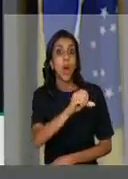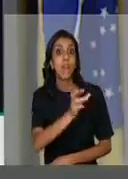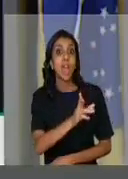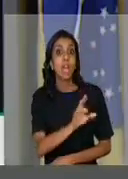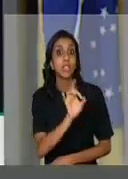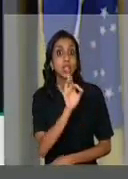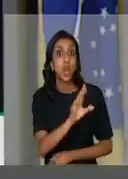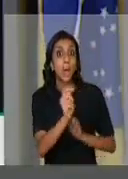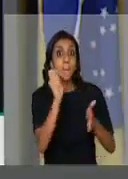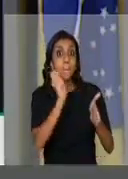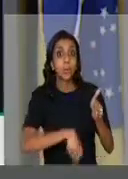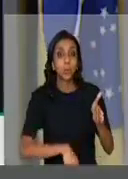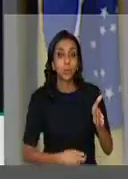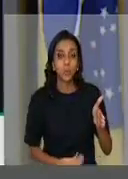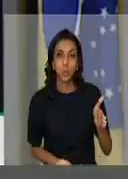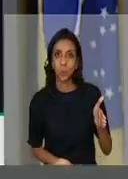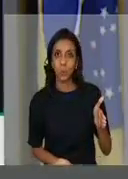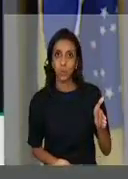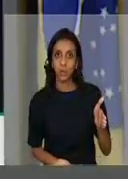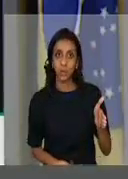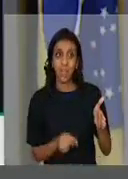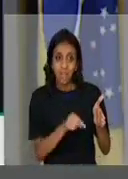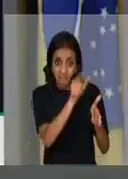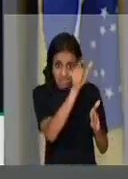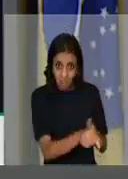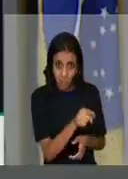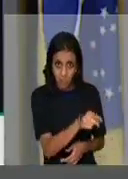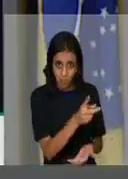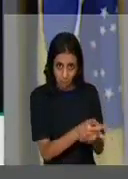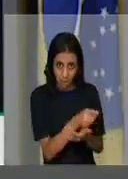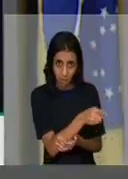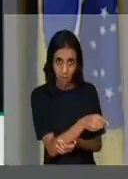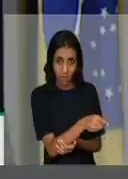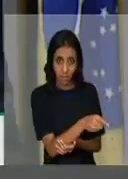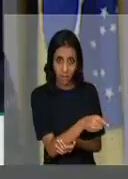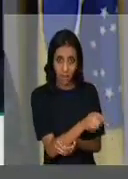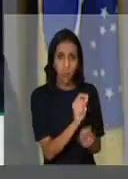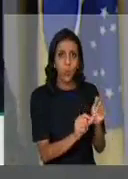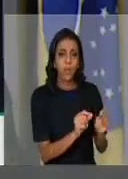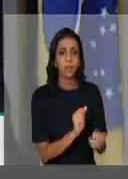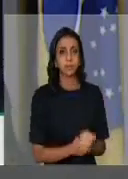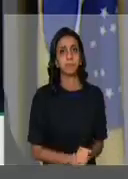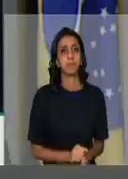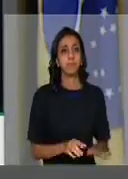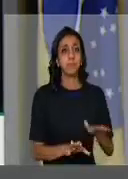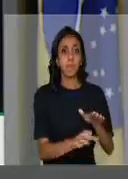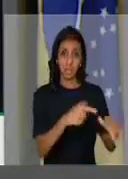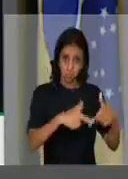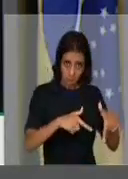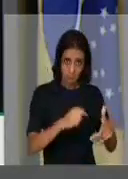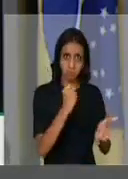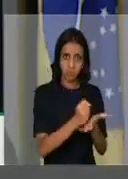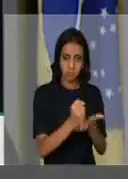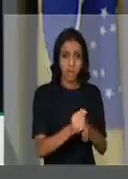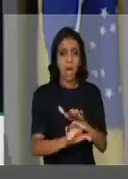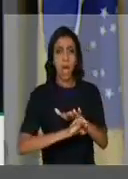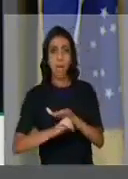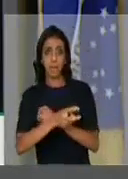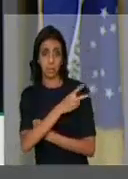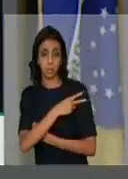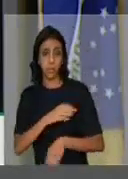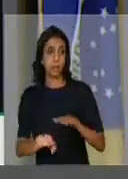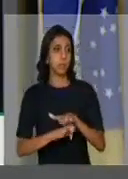R$539 de impostos direto e indireto. Esta mesma pessoa custa para a empresa